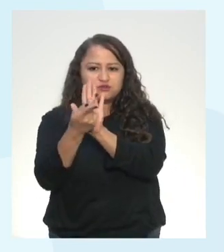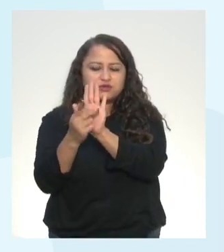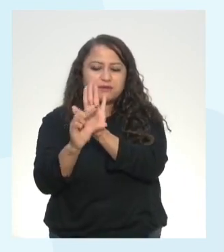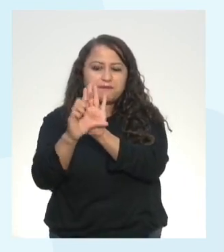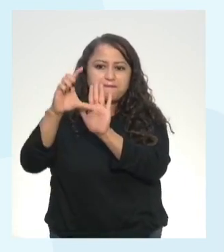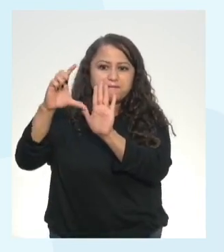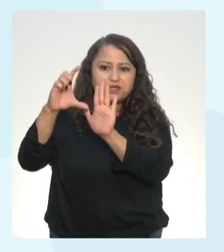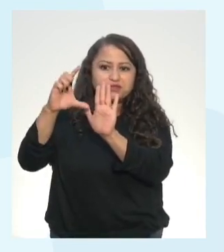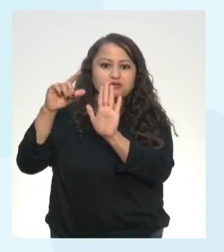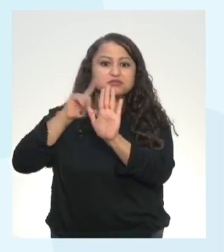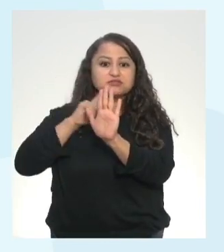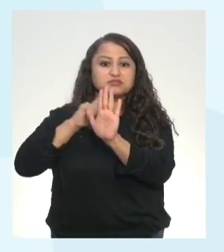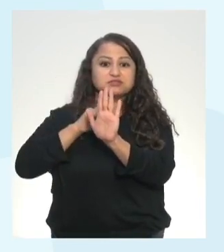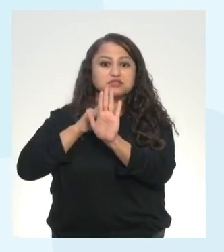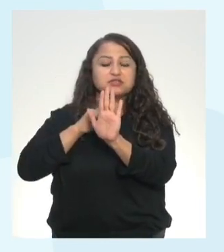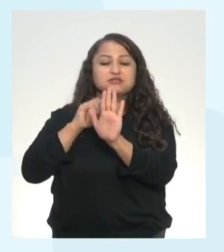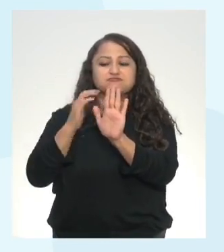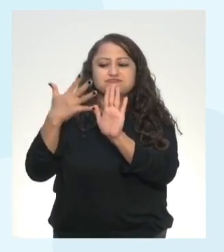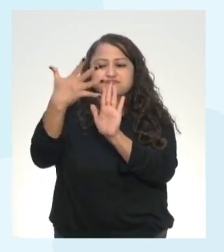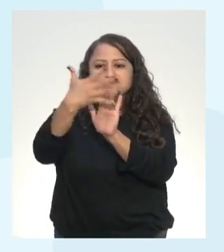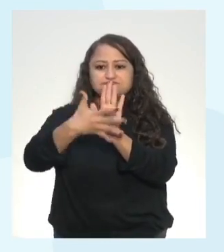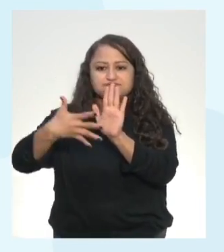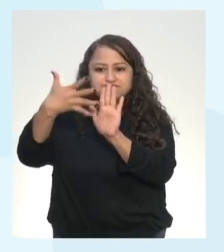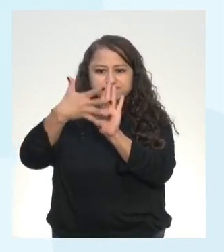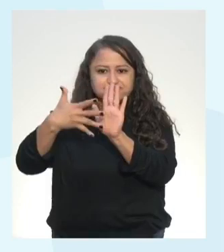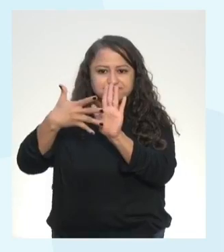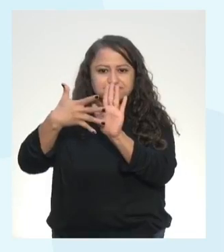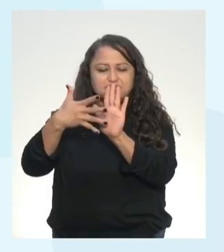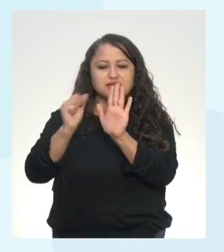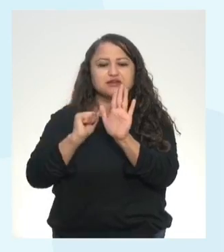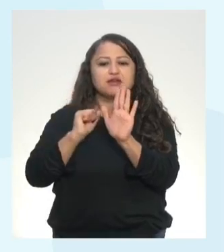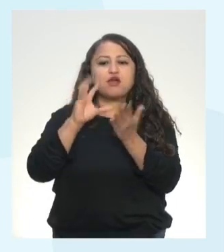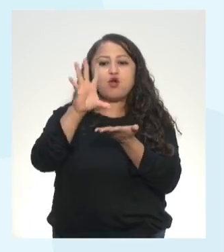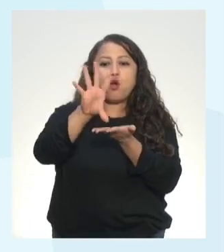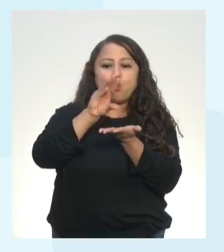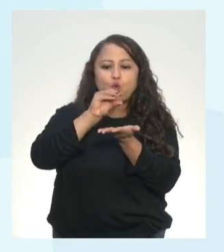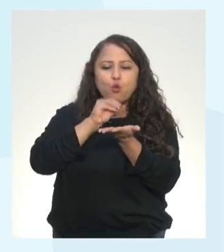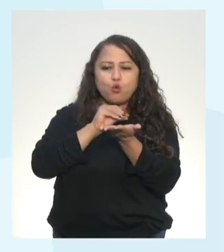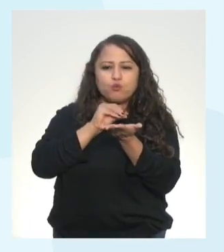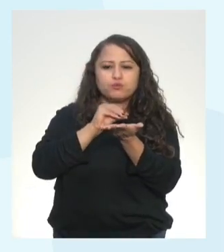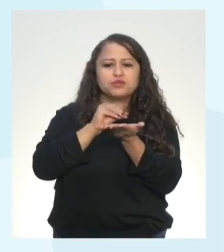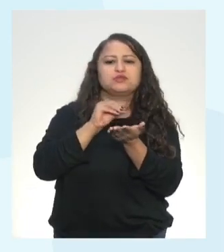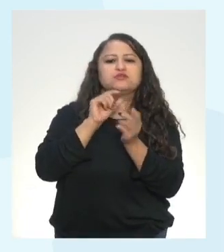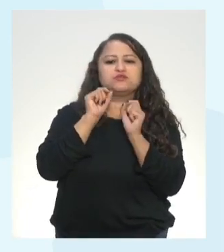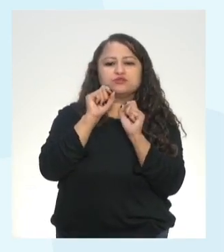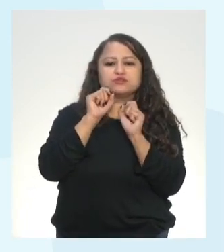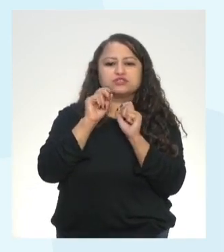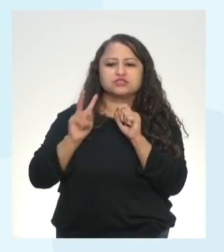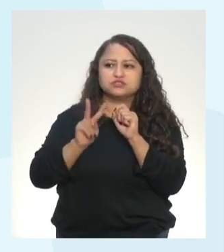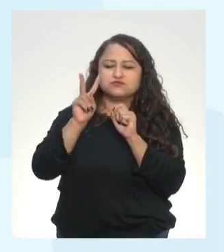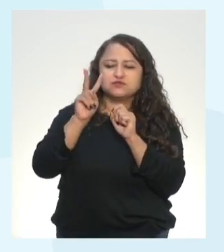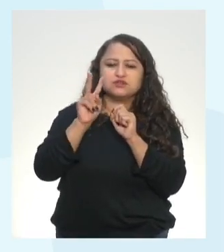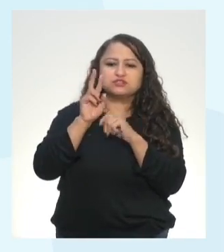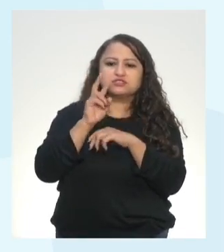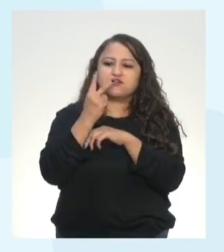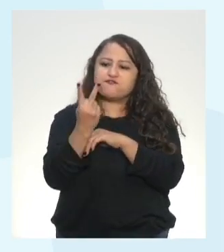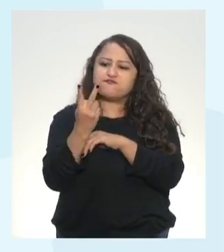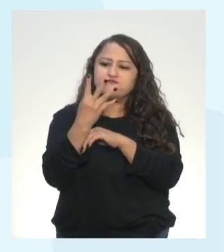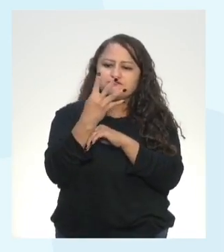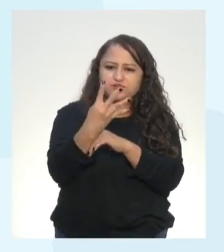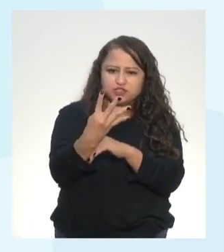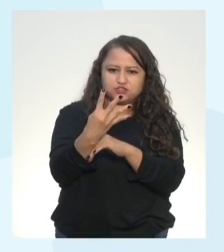aos perímetros sempre vai dar o mesmo valor. Então, observe aí embaixo a resolução. E eu deixei uma frase